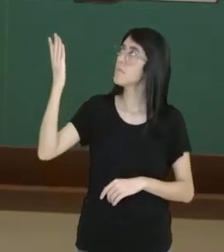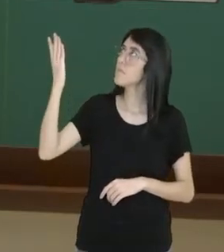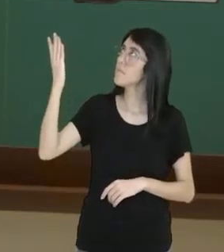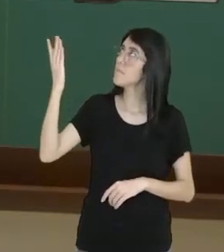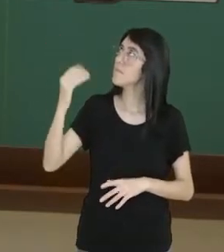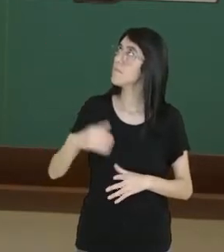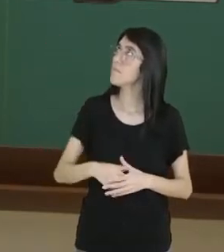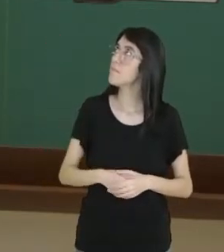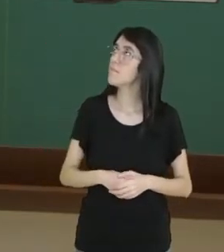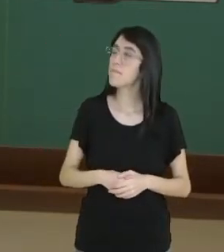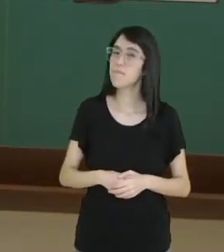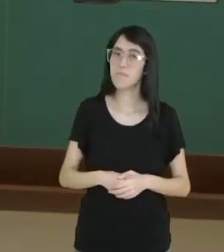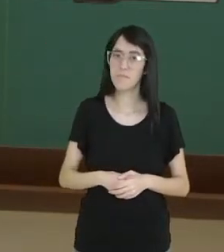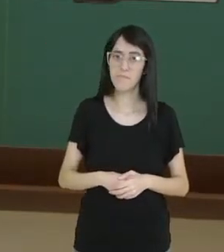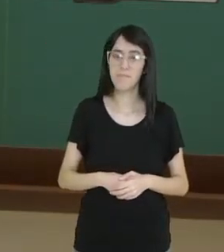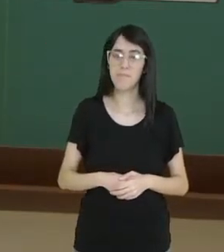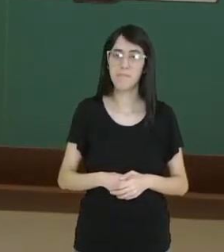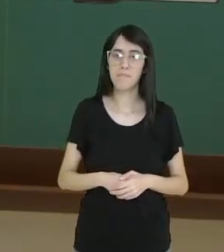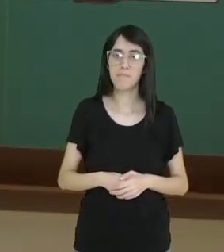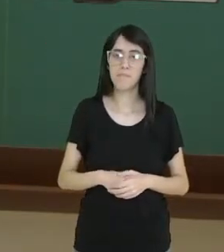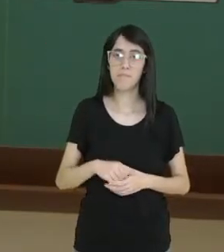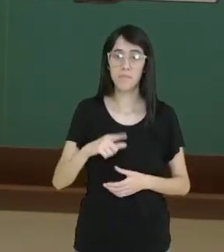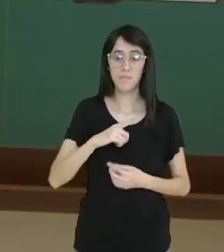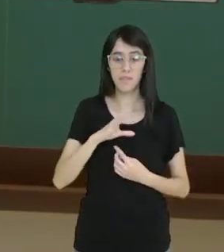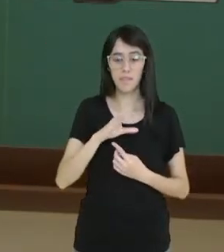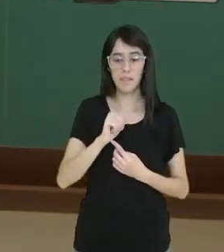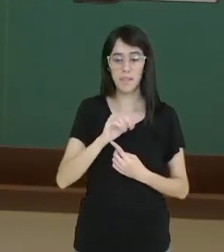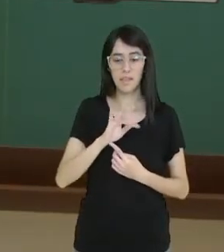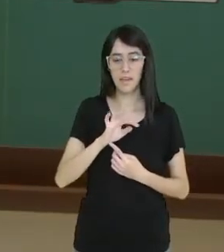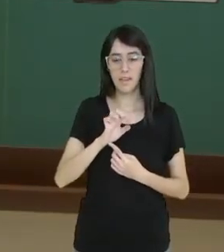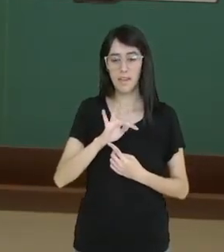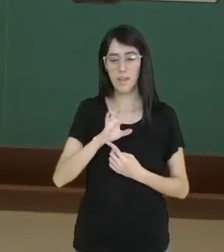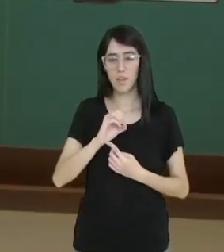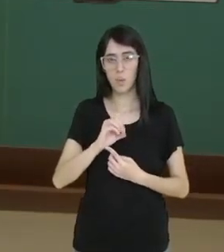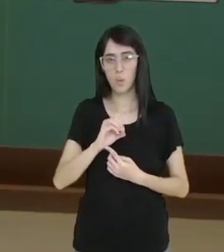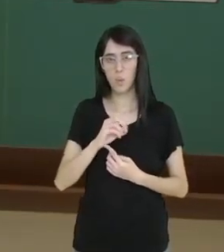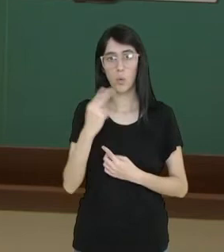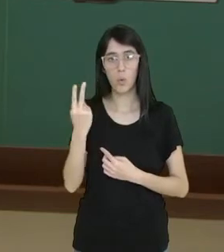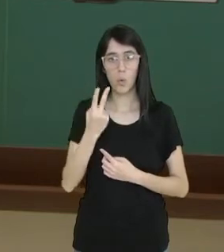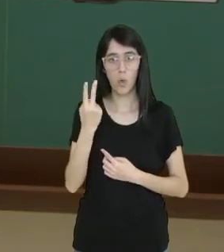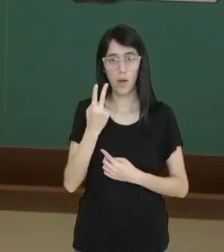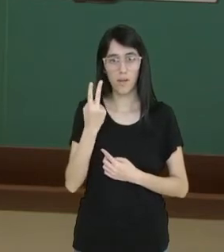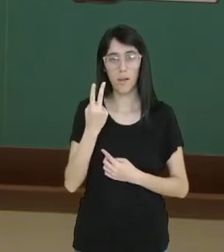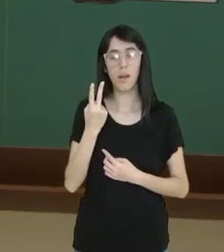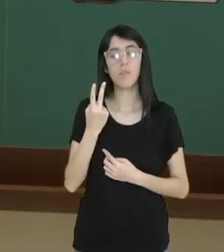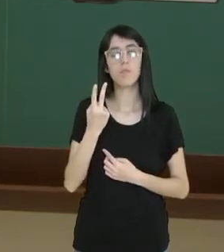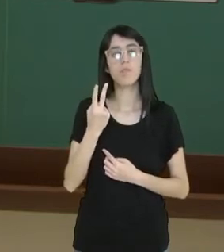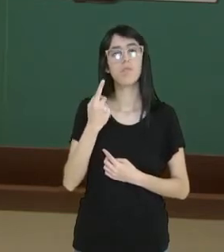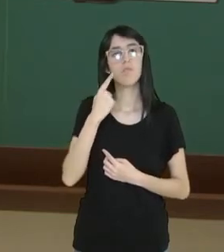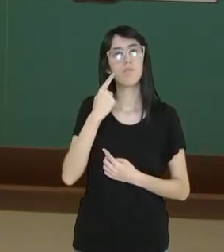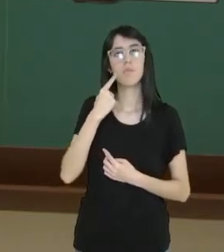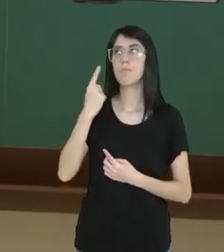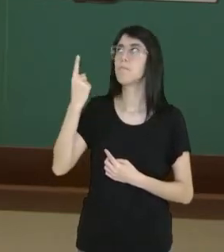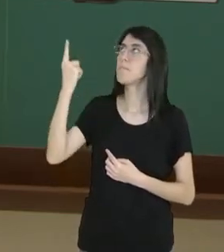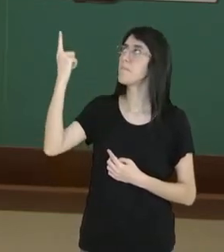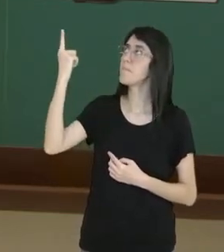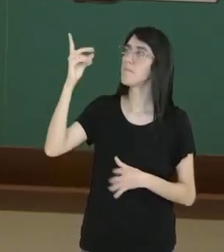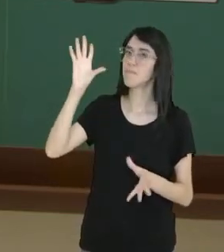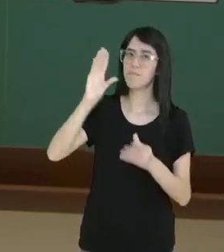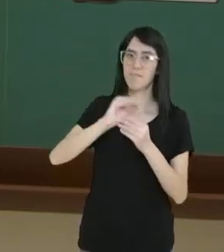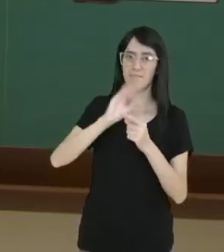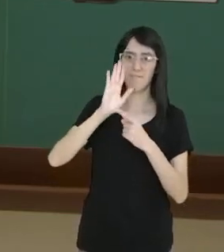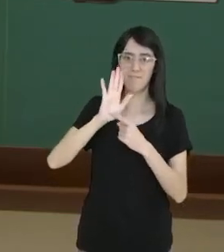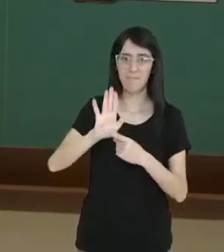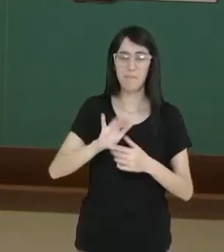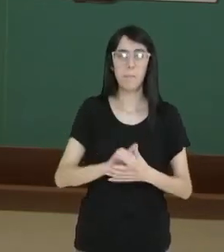dele, M. E que esse cateto ao quadrado é igual a toda a hipotenusa vezes a projeção do lado dele, n.